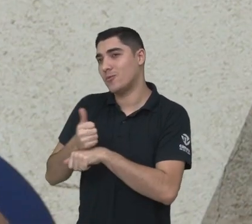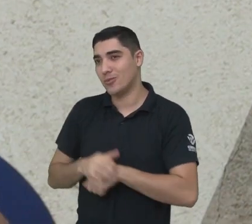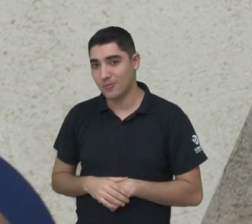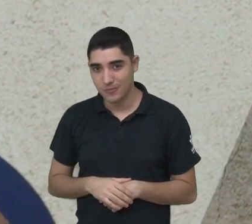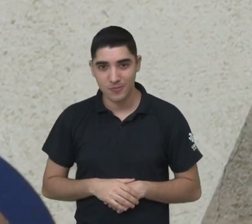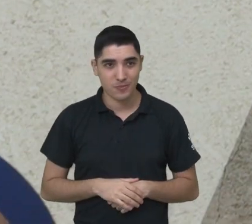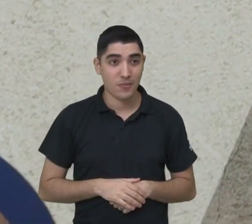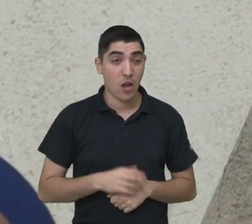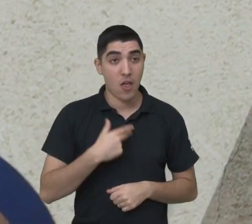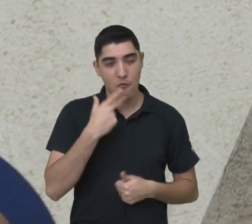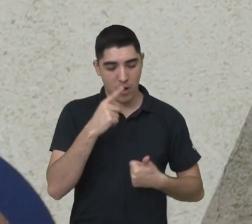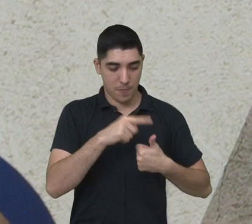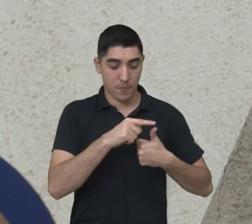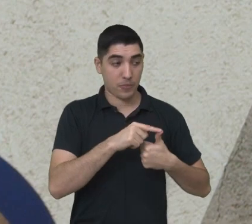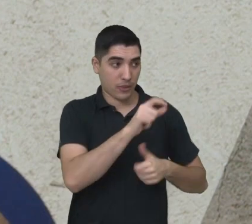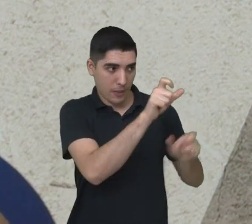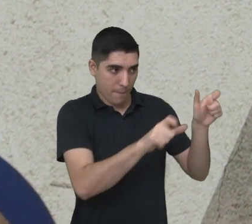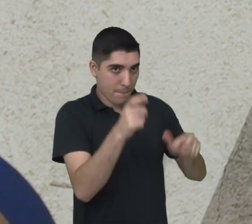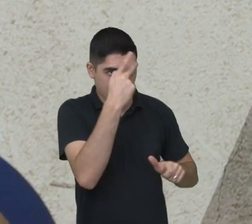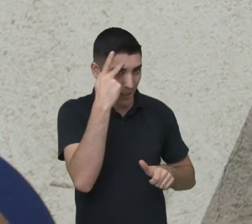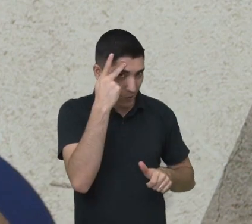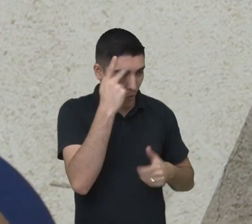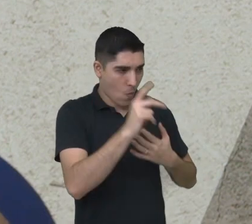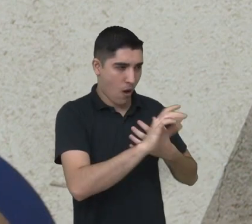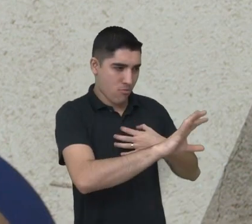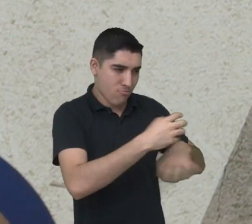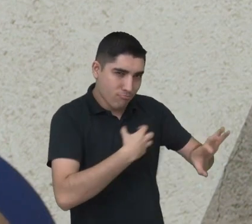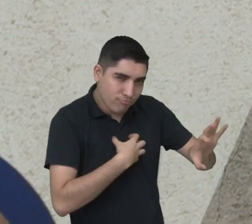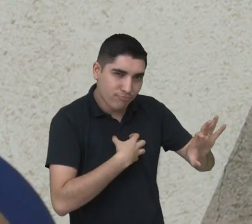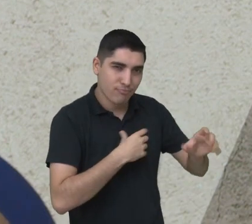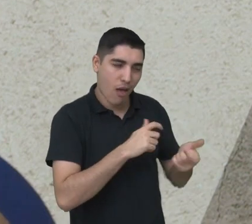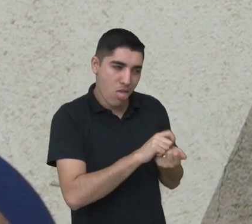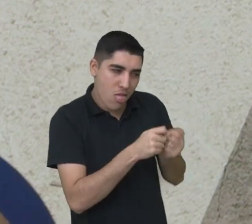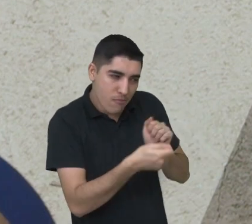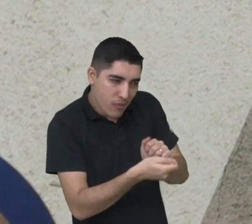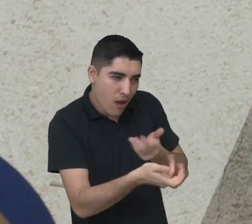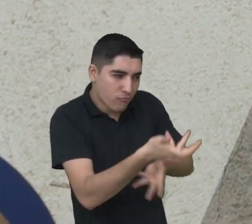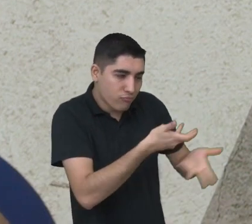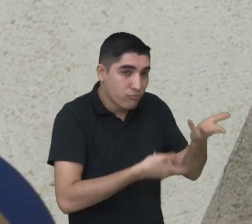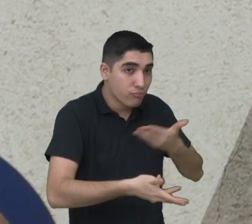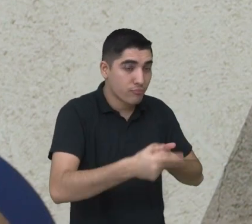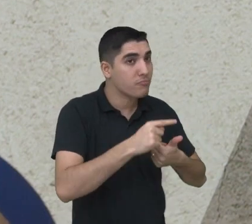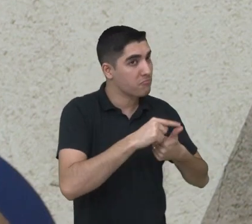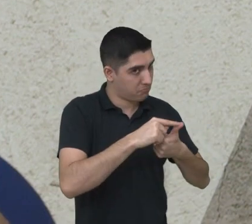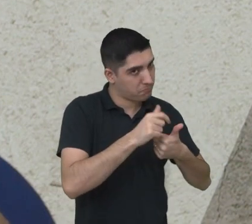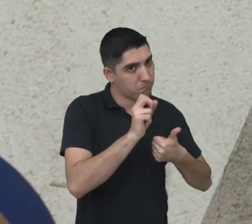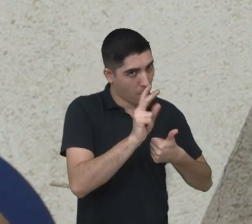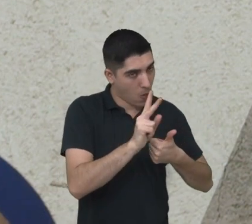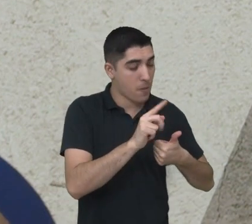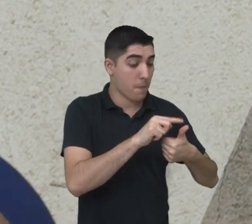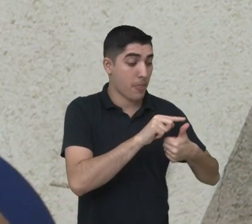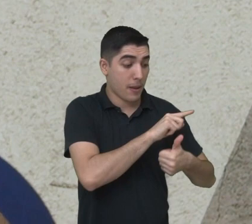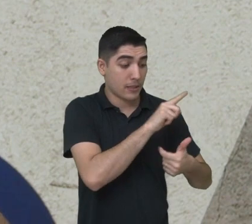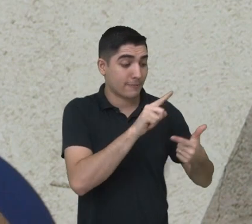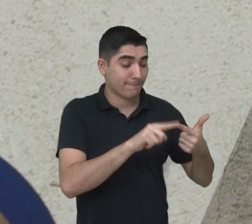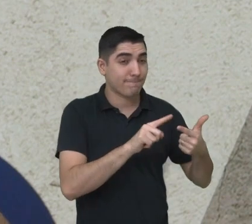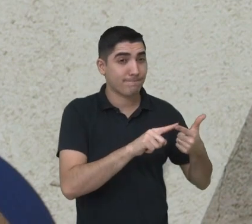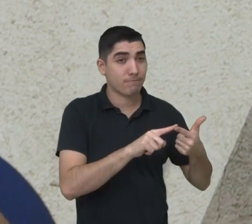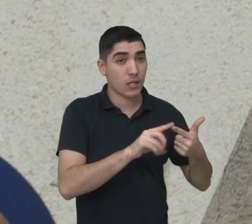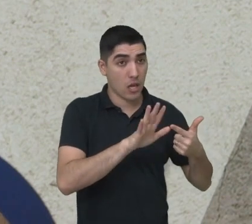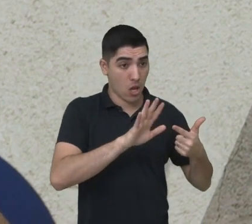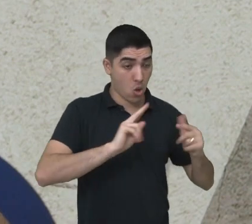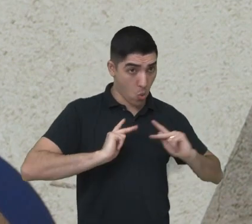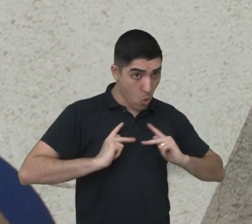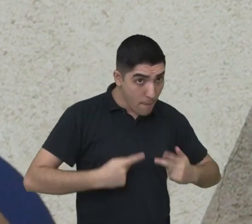de resiliente pessoas, né? Mas ele também precisa, né, ter, assim, uma... Eu falo a questão humana, mas,